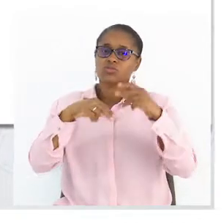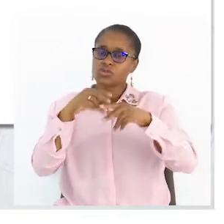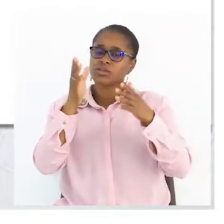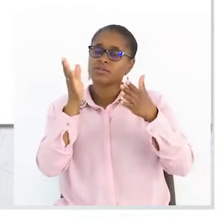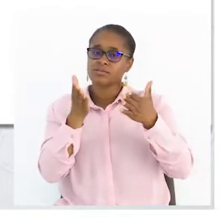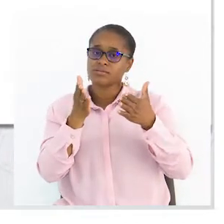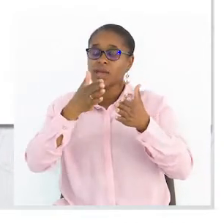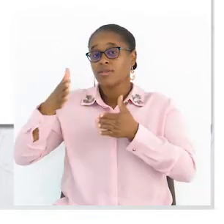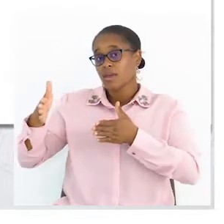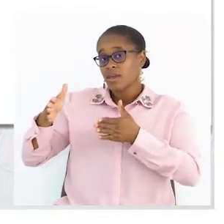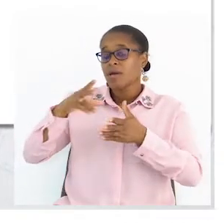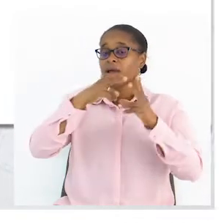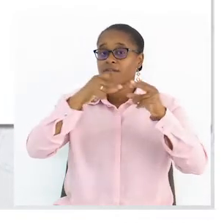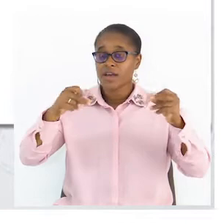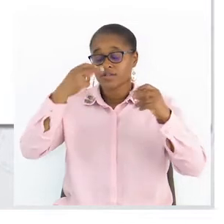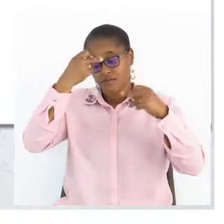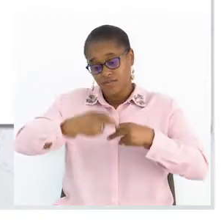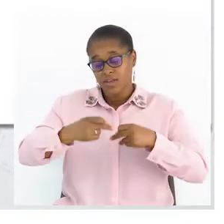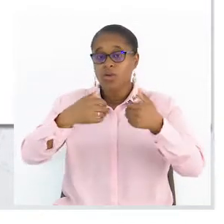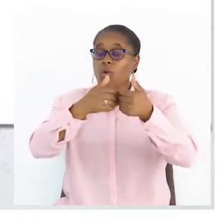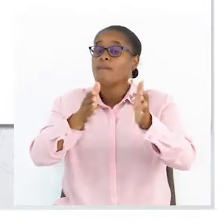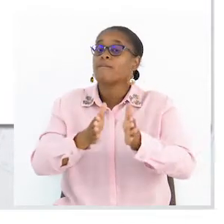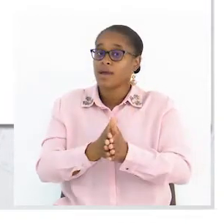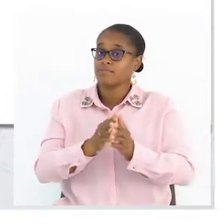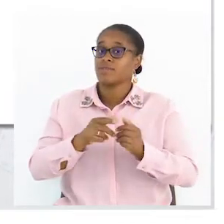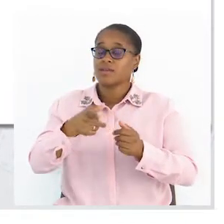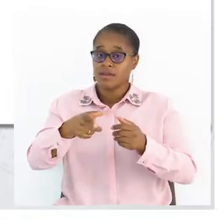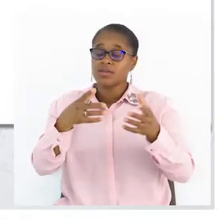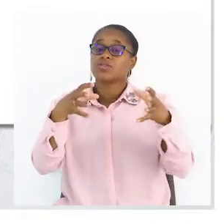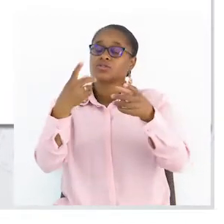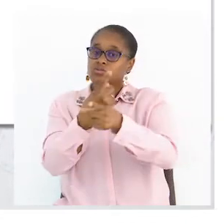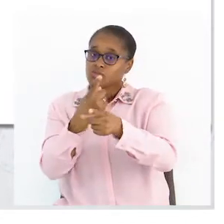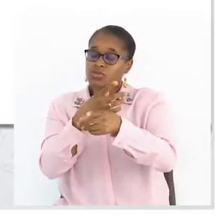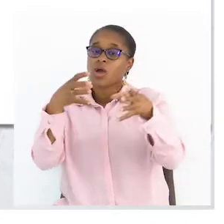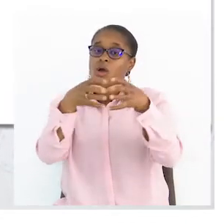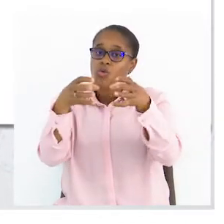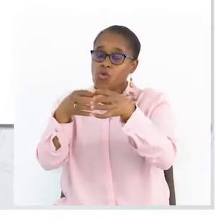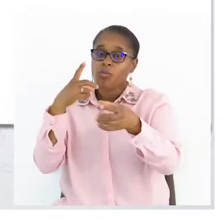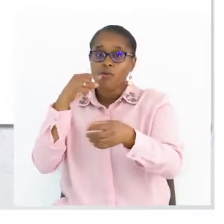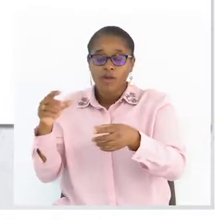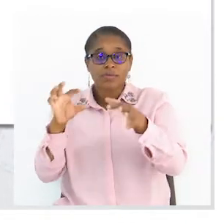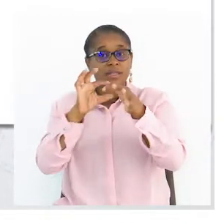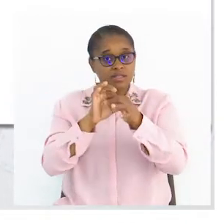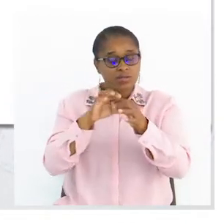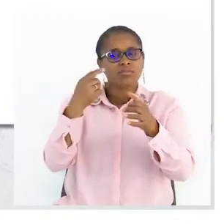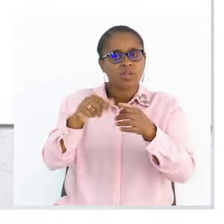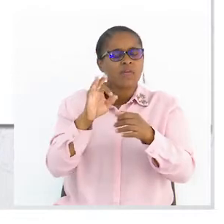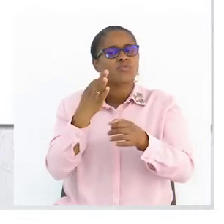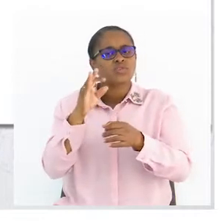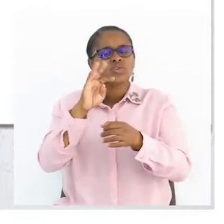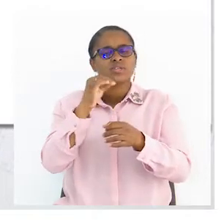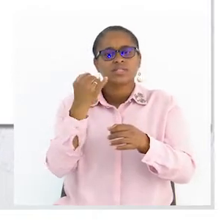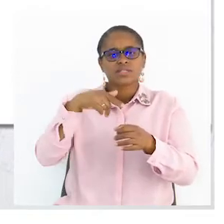frase fique completa. Esse elemento que se agrupa ao verbo de ligação desempenha a função sintática